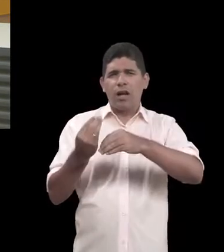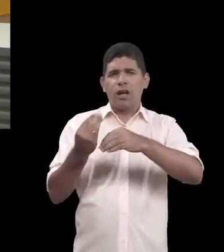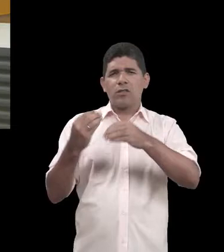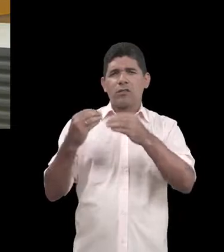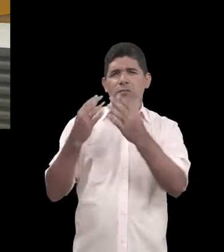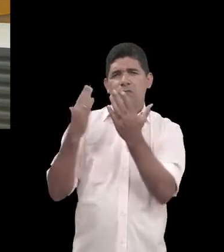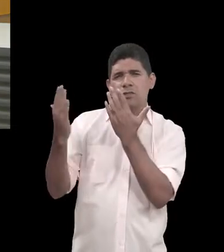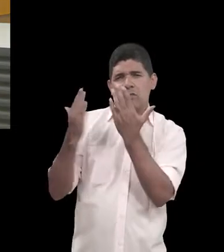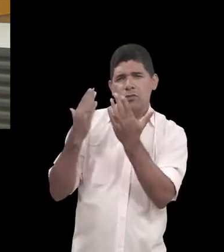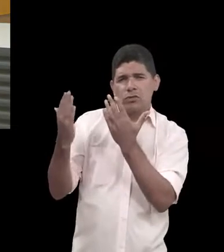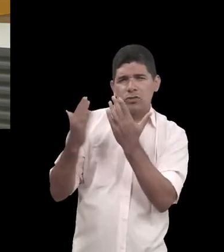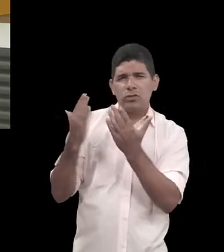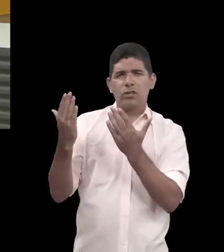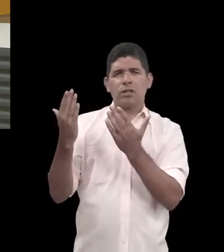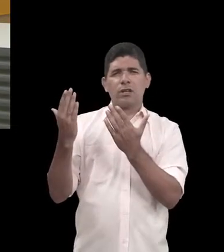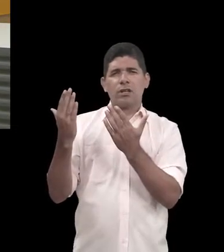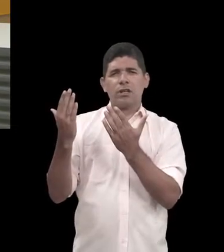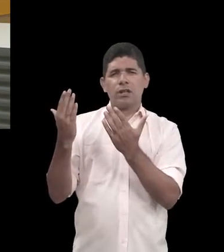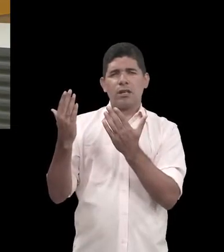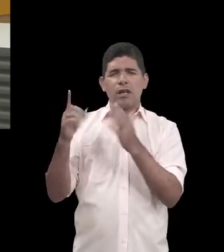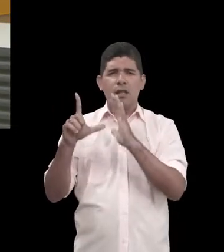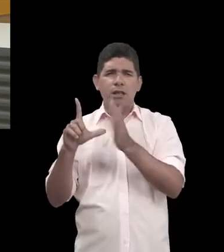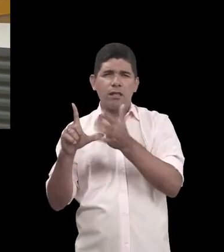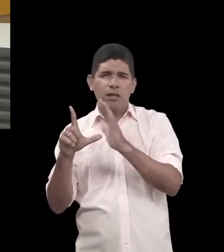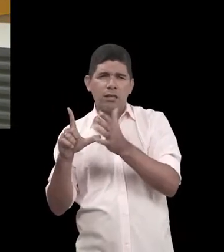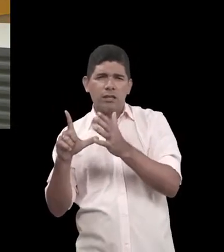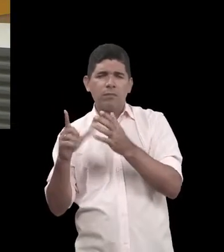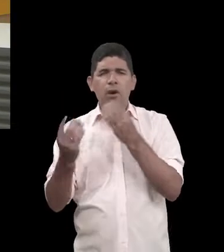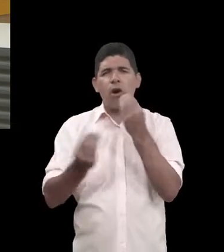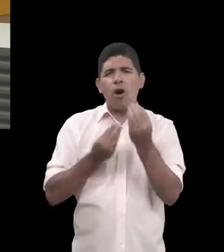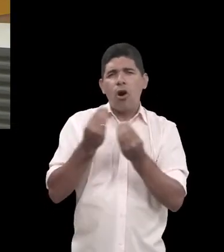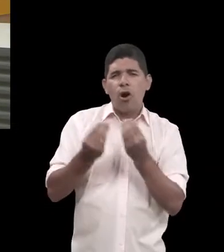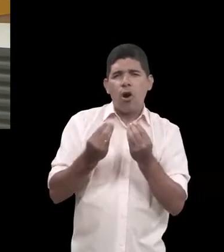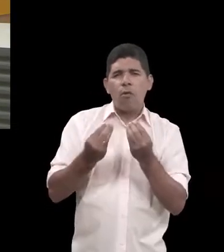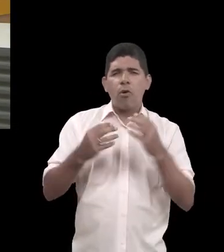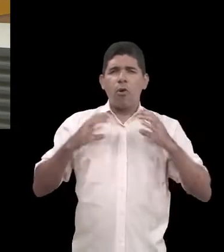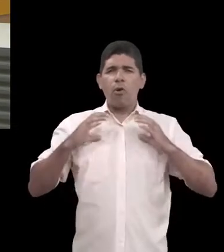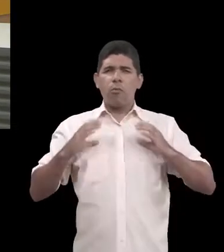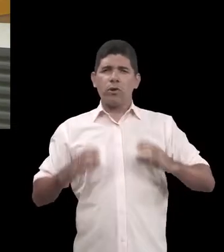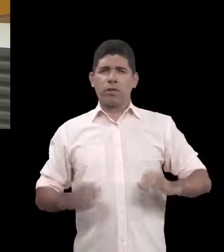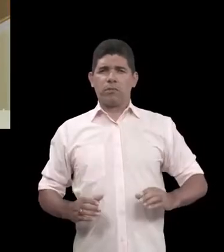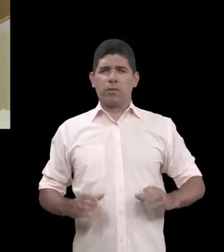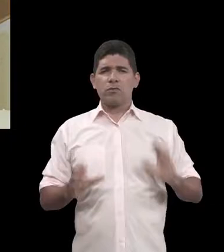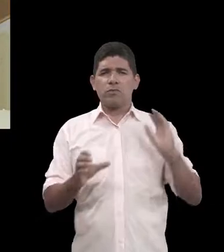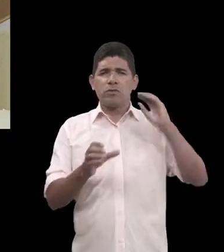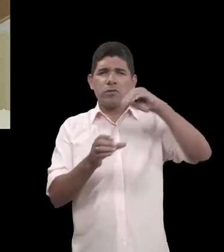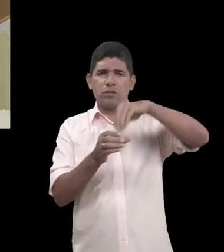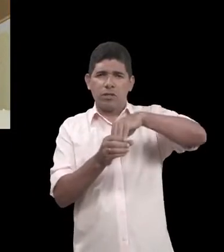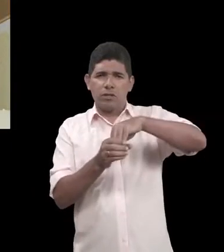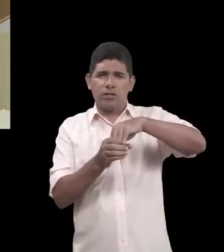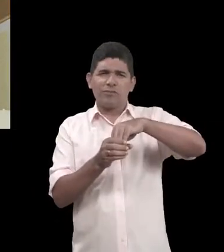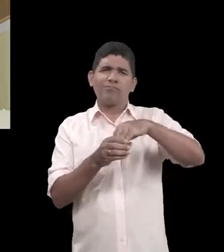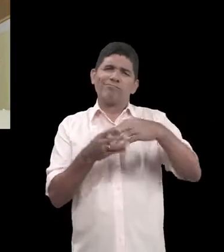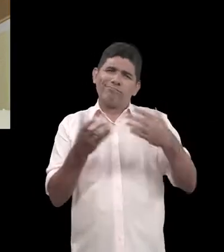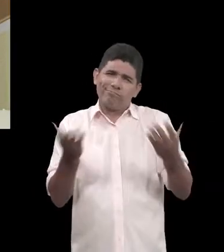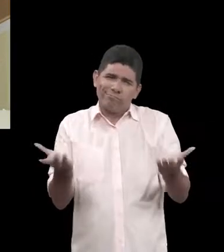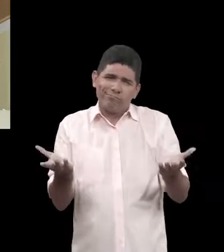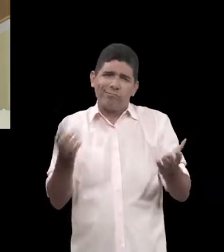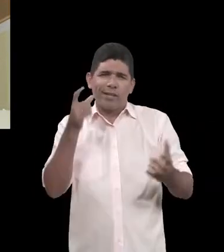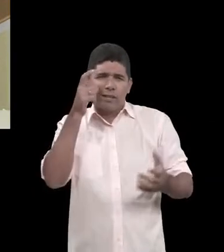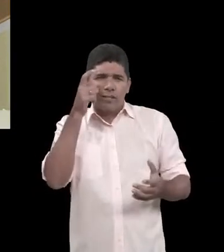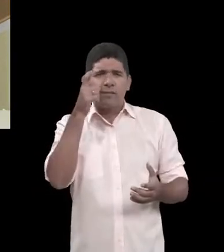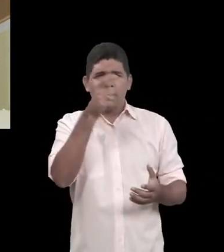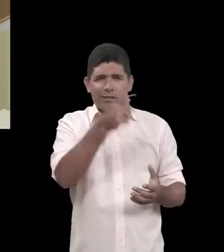e todo esse gestual dentro do comportamento, por exemplo? É bem interessante porque faz parte da humanidade. Cada um tem seu jeito de como